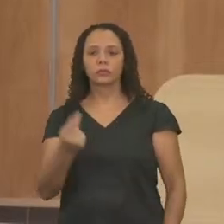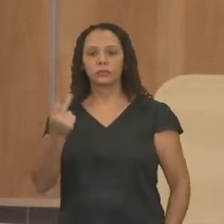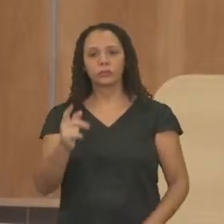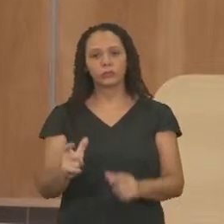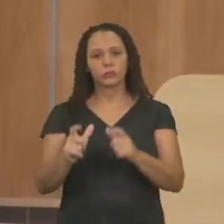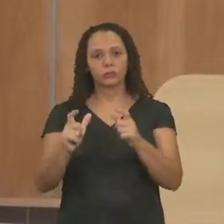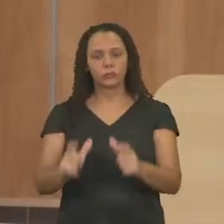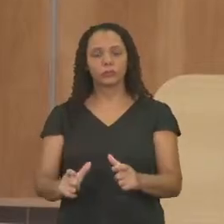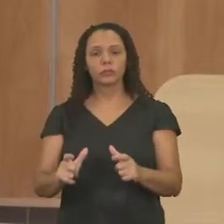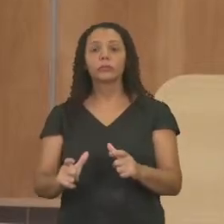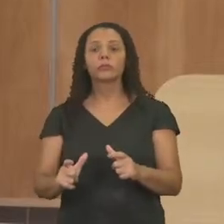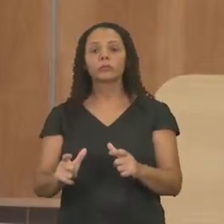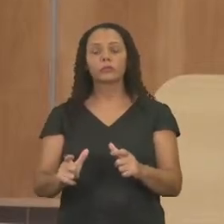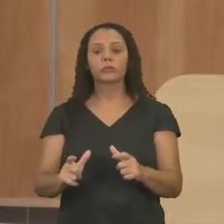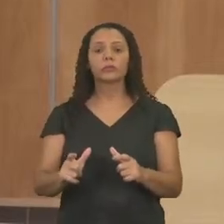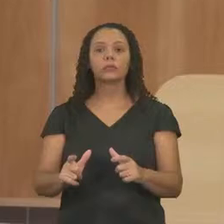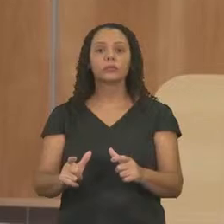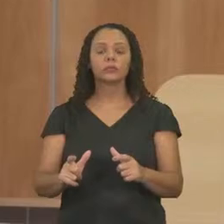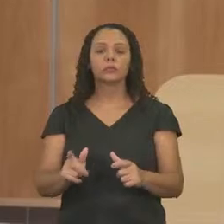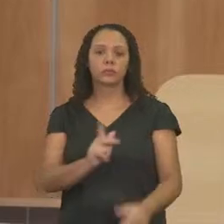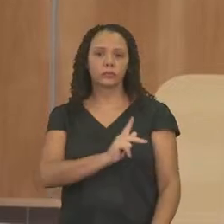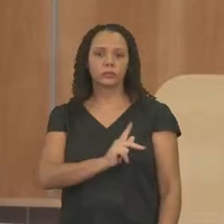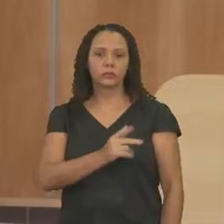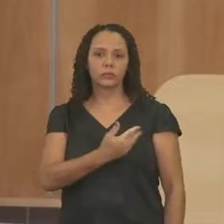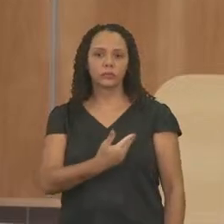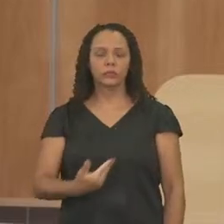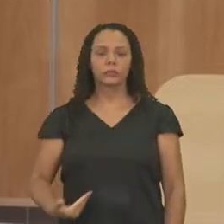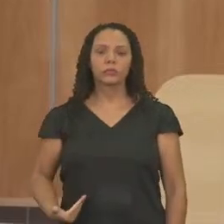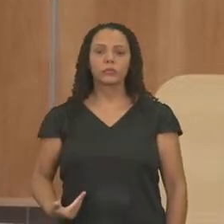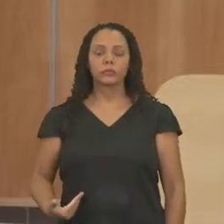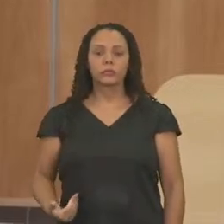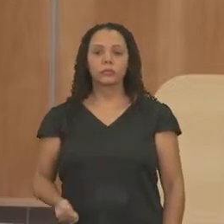públicos do município, alinhando aos seus princípios da gestão